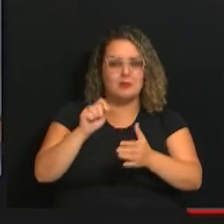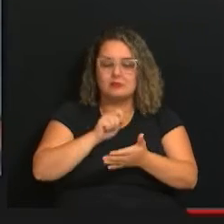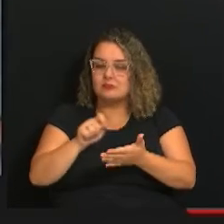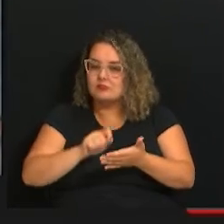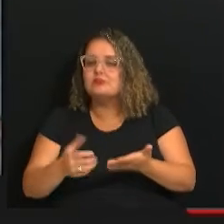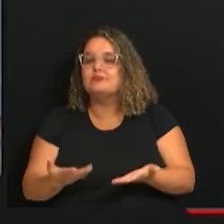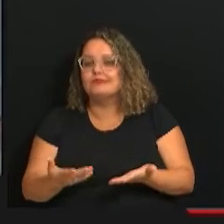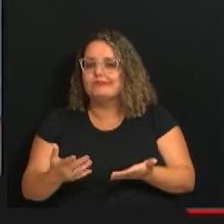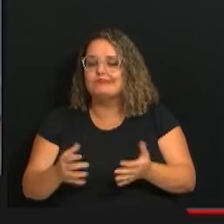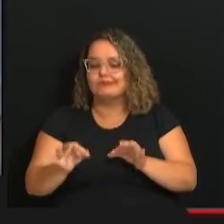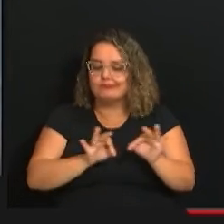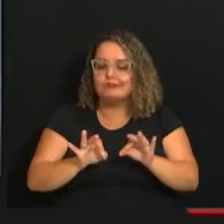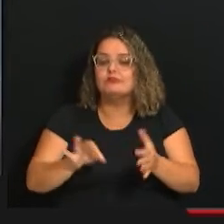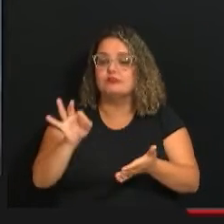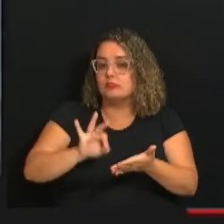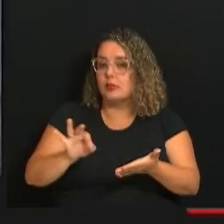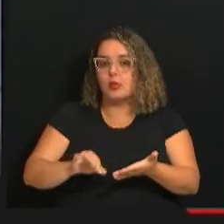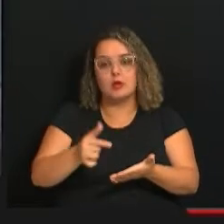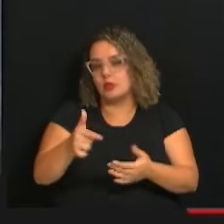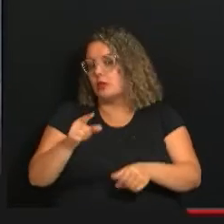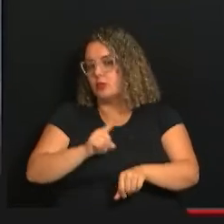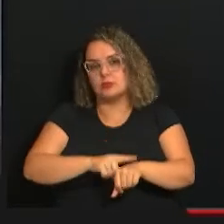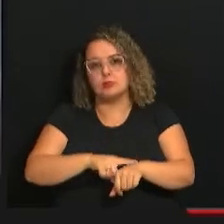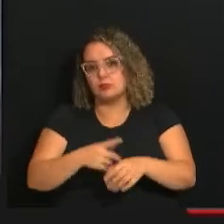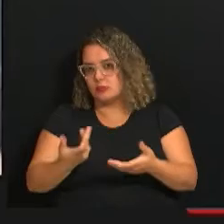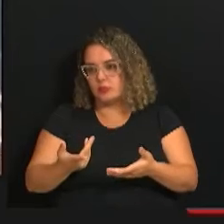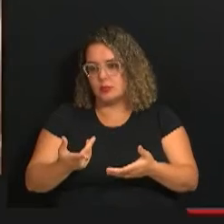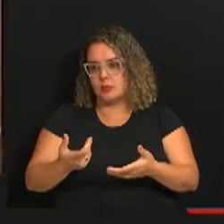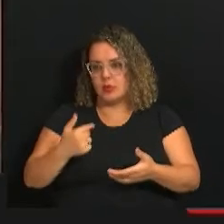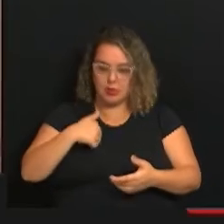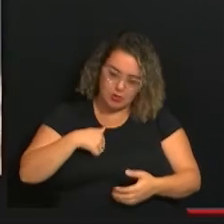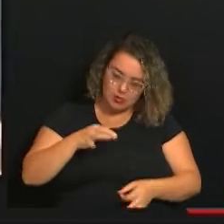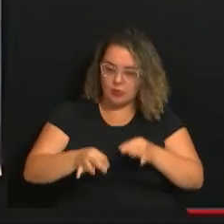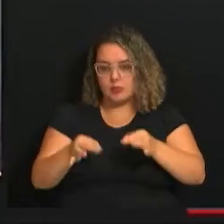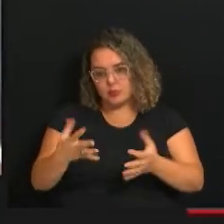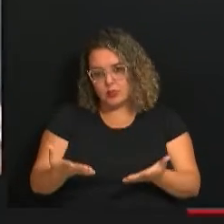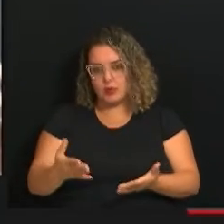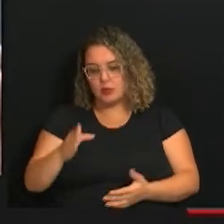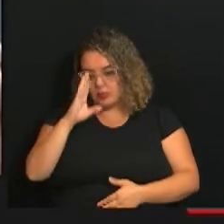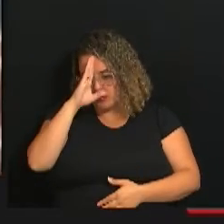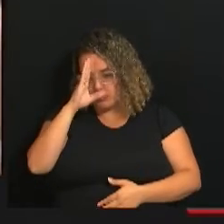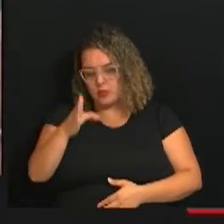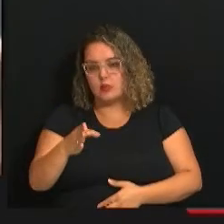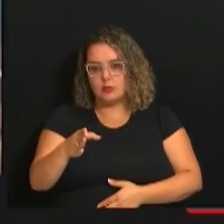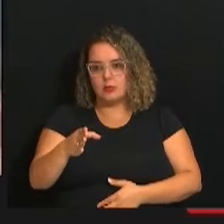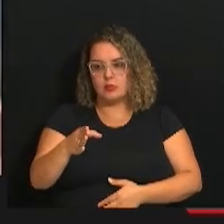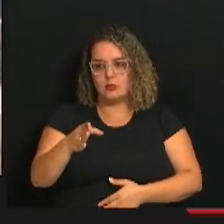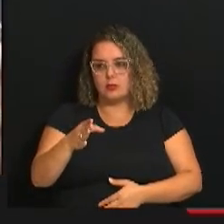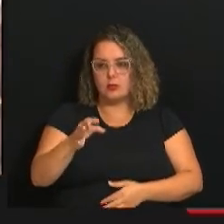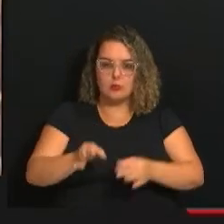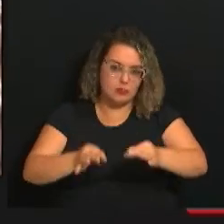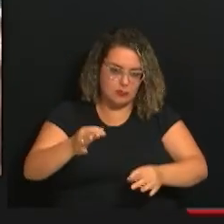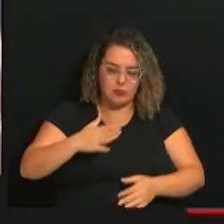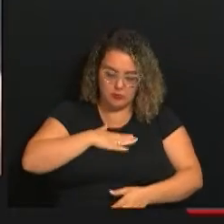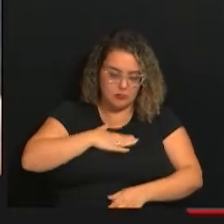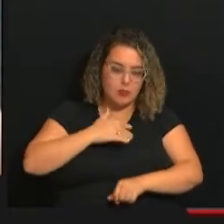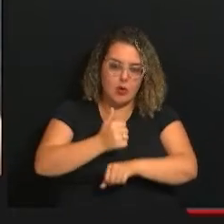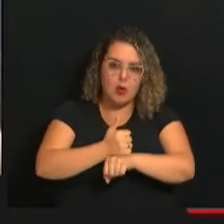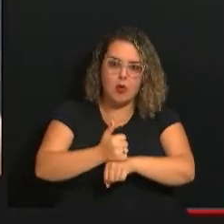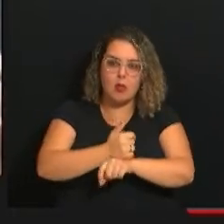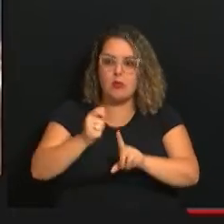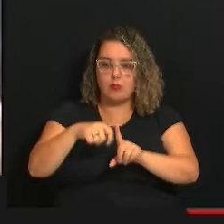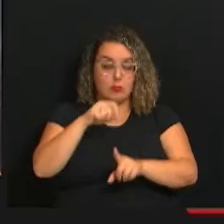ele disse que eu consegui transcrever um caso realmente de bipolaridade. Então, uma pessoa que atravessasse aquele